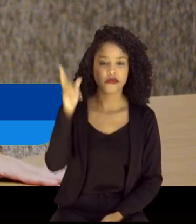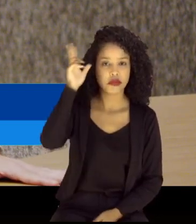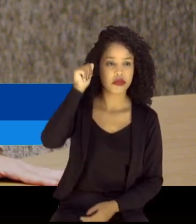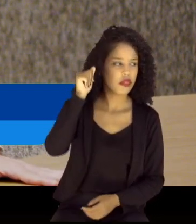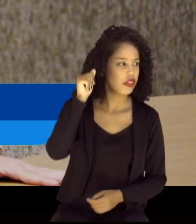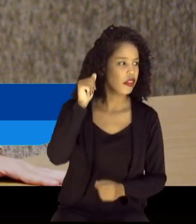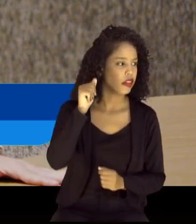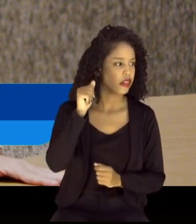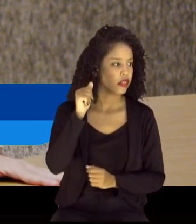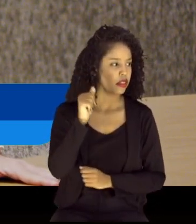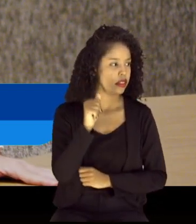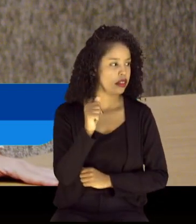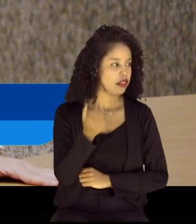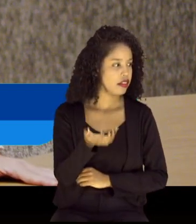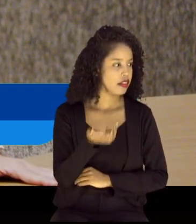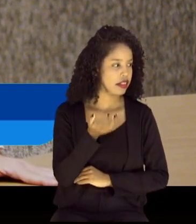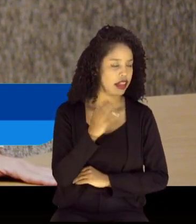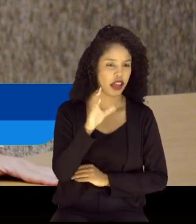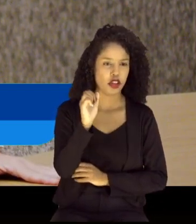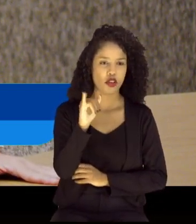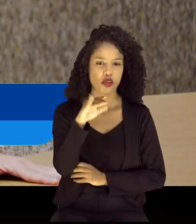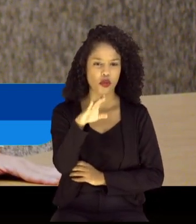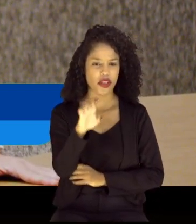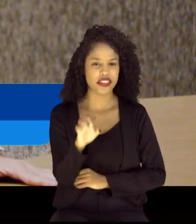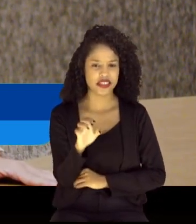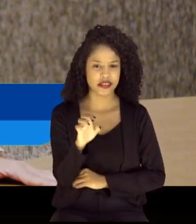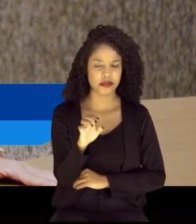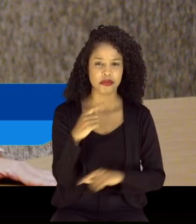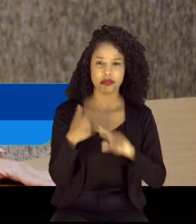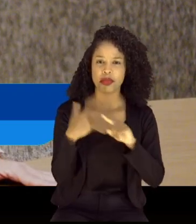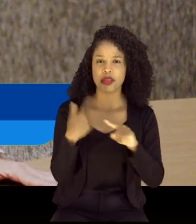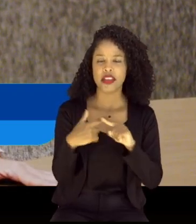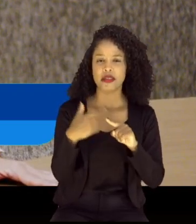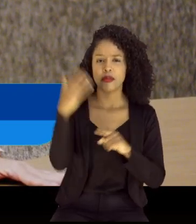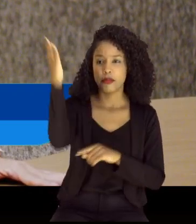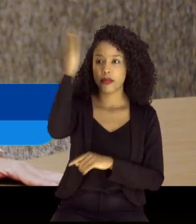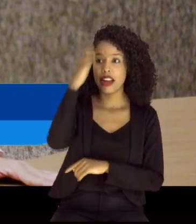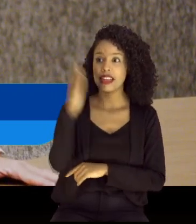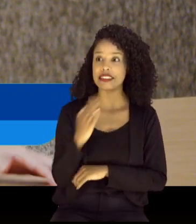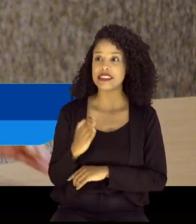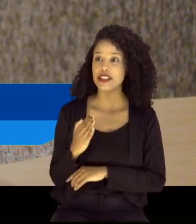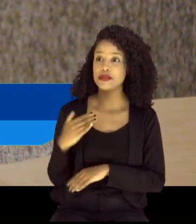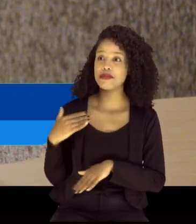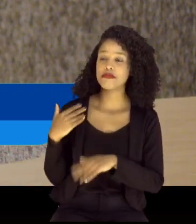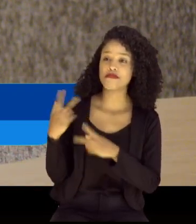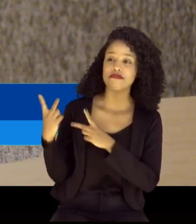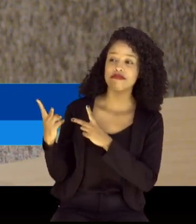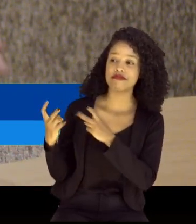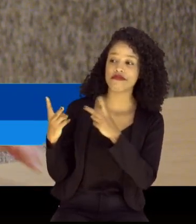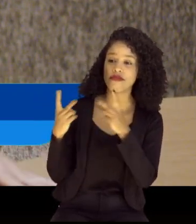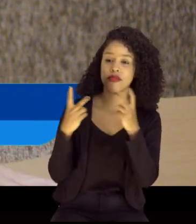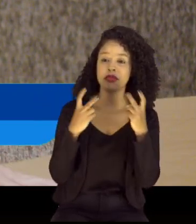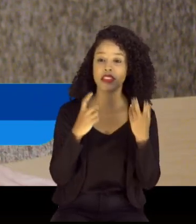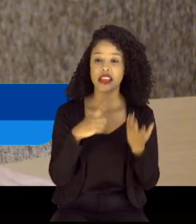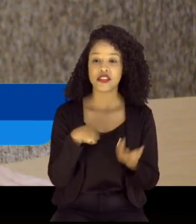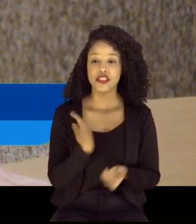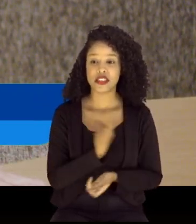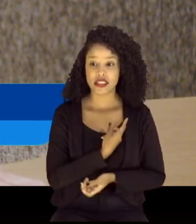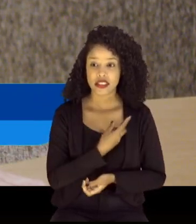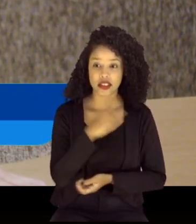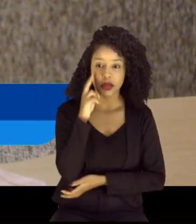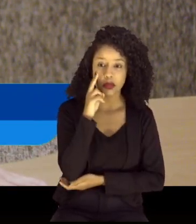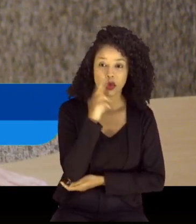porque a situação do nosso Brasil, cada vez que a gente começa a olhar,